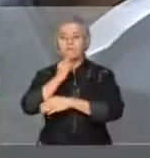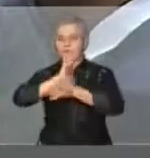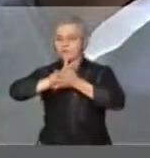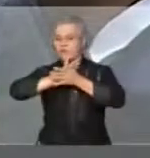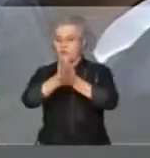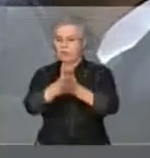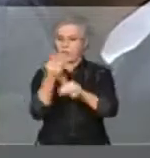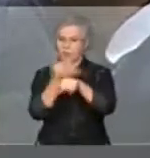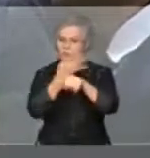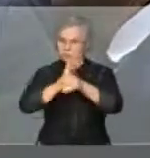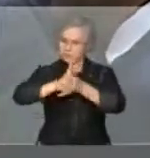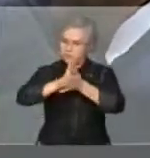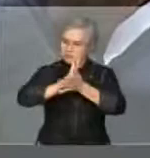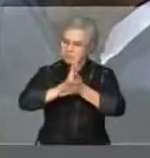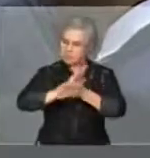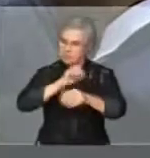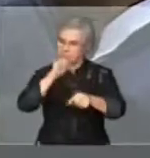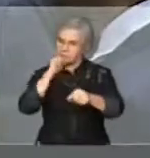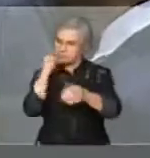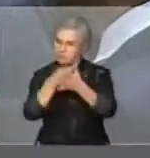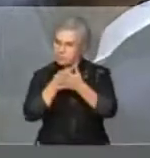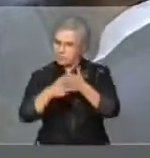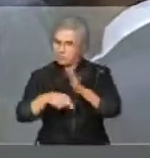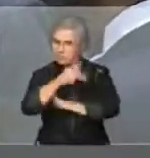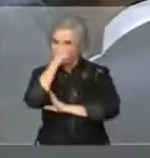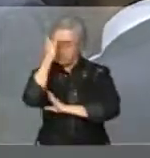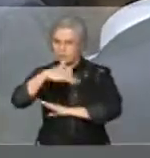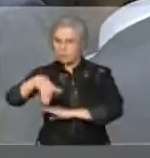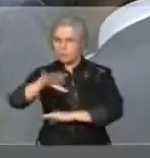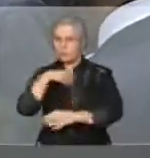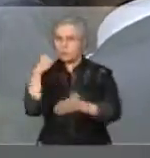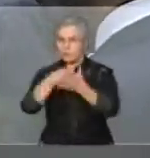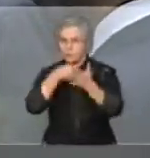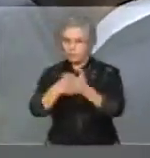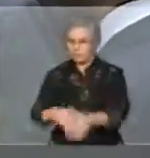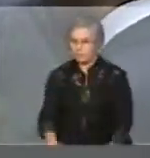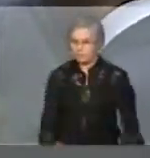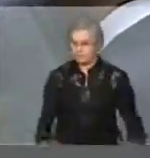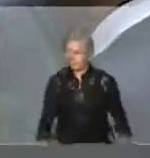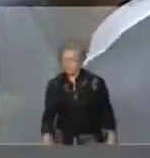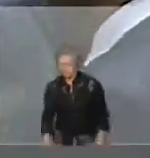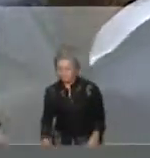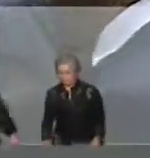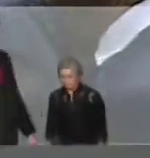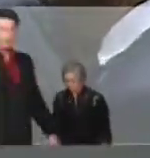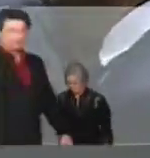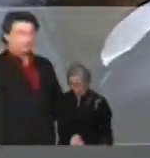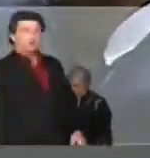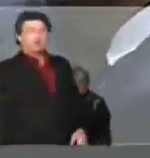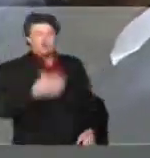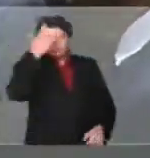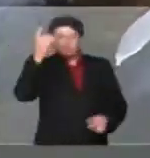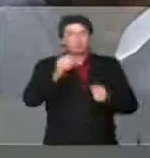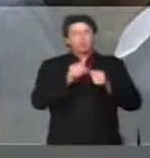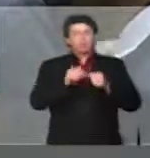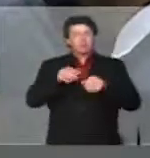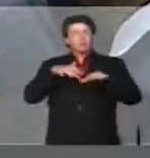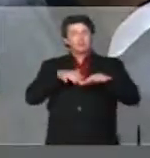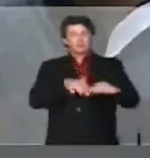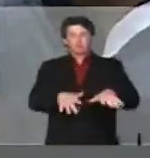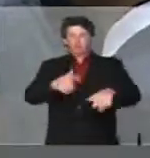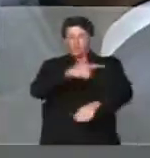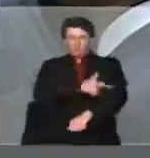Agredindo as pessoas com intransigência. Eles estão fazendo um manifesto de forma respeitável,